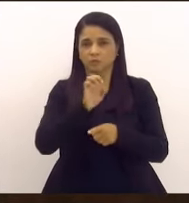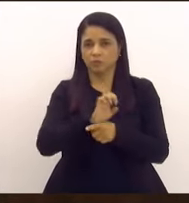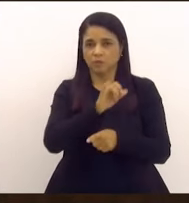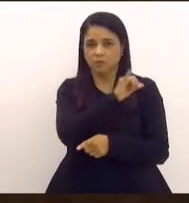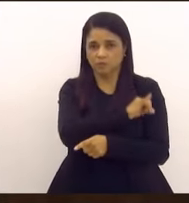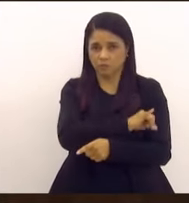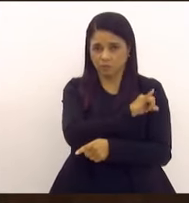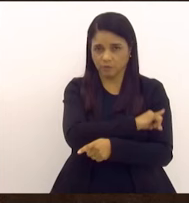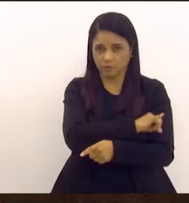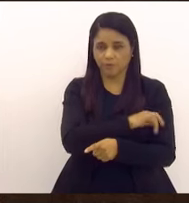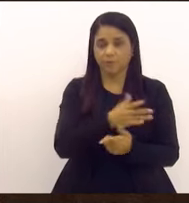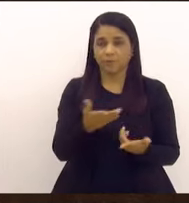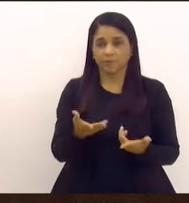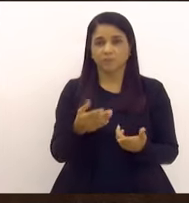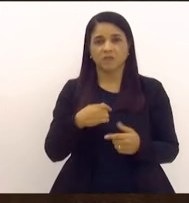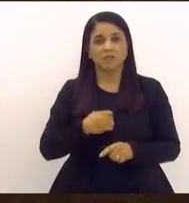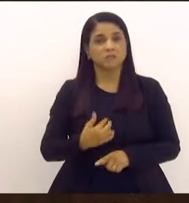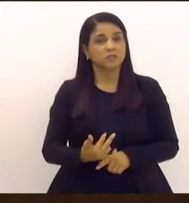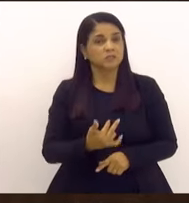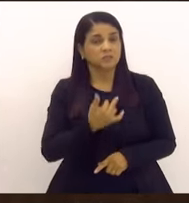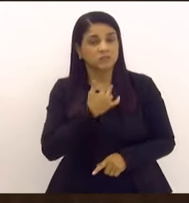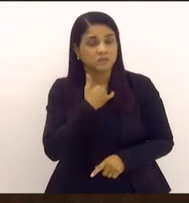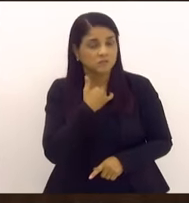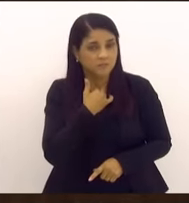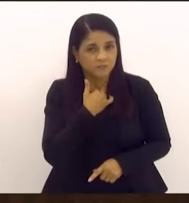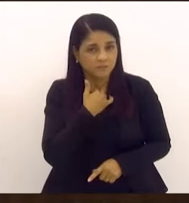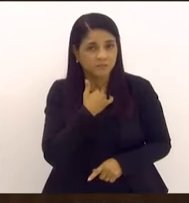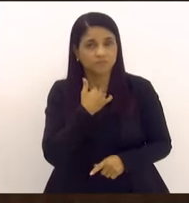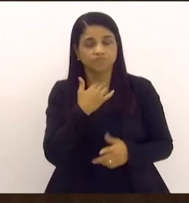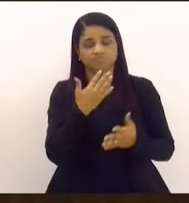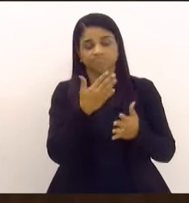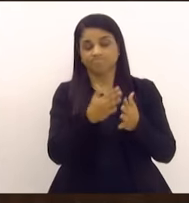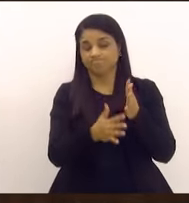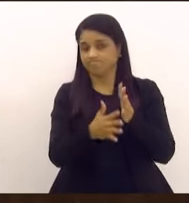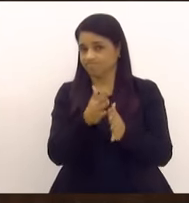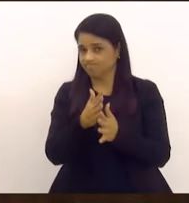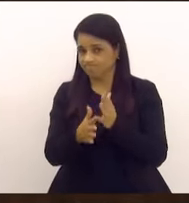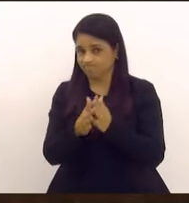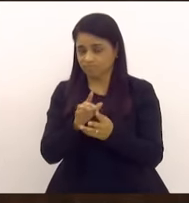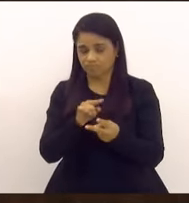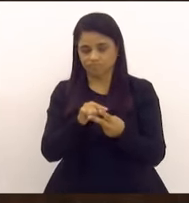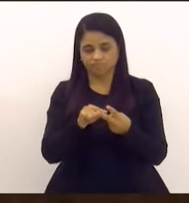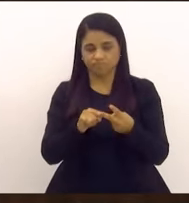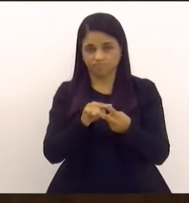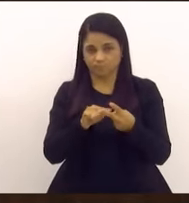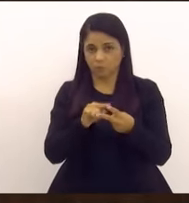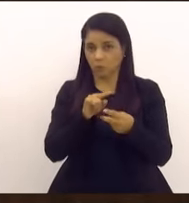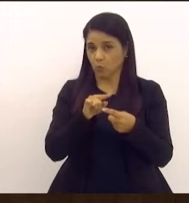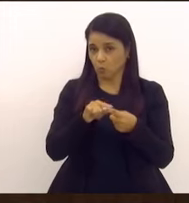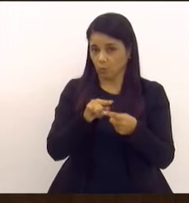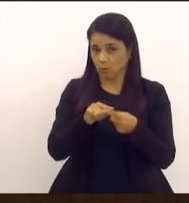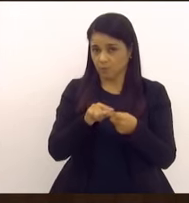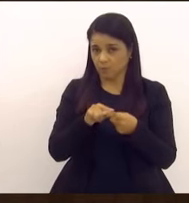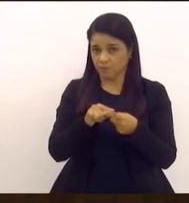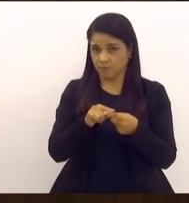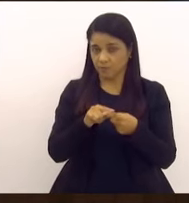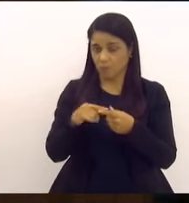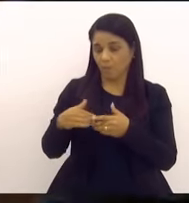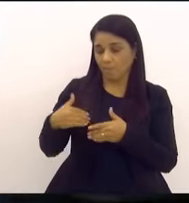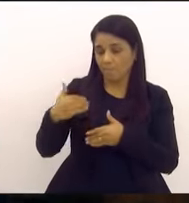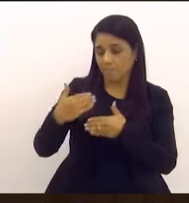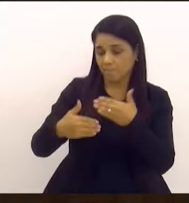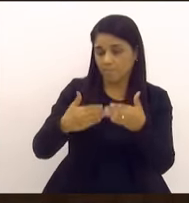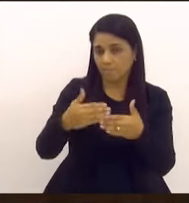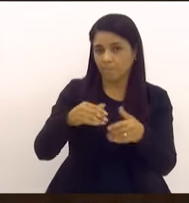Rio de Janeiro. Agora, nós não podemos confundir, presidente, duas coisas. Uma é o procedimento